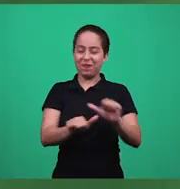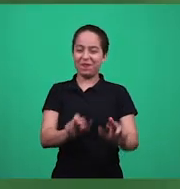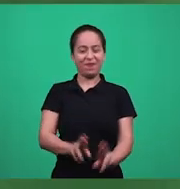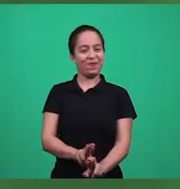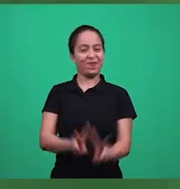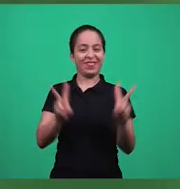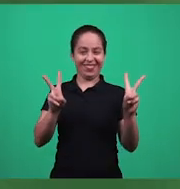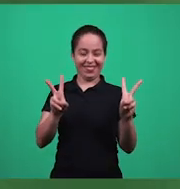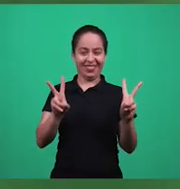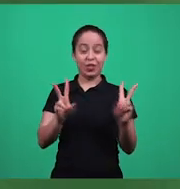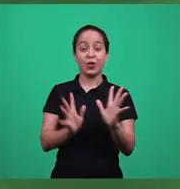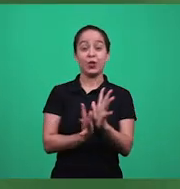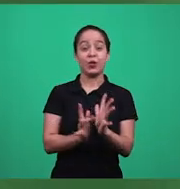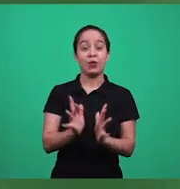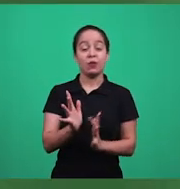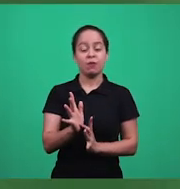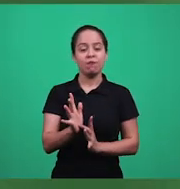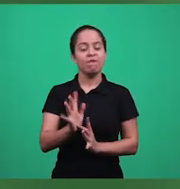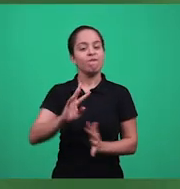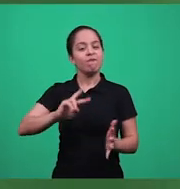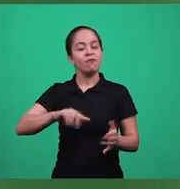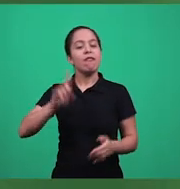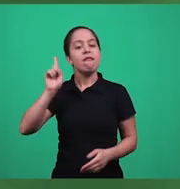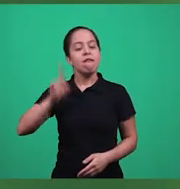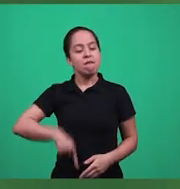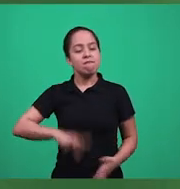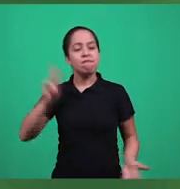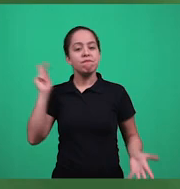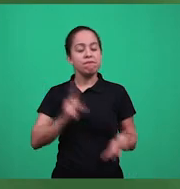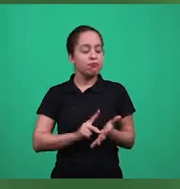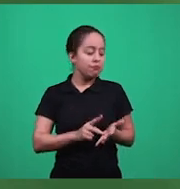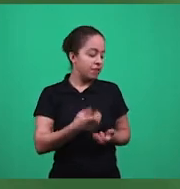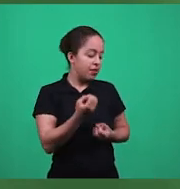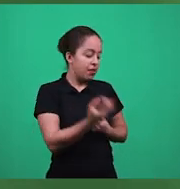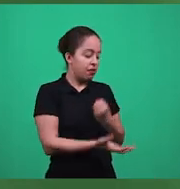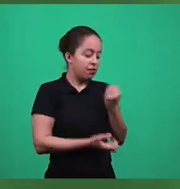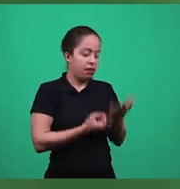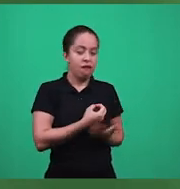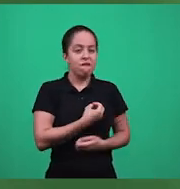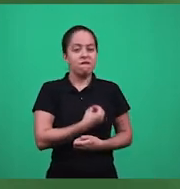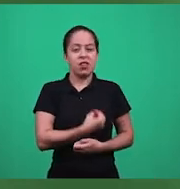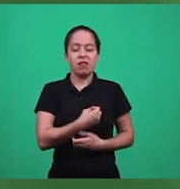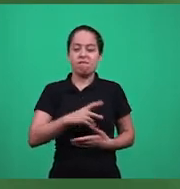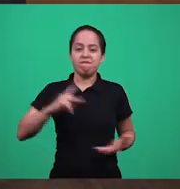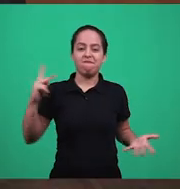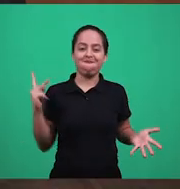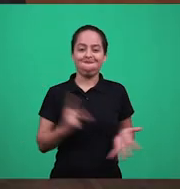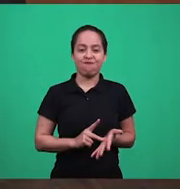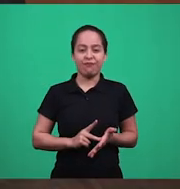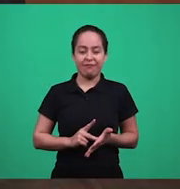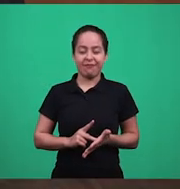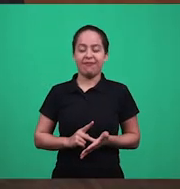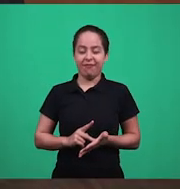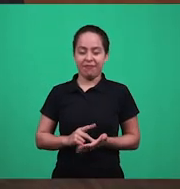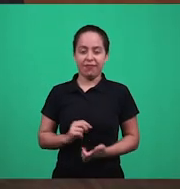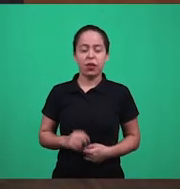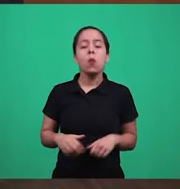Jesus é o doador universal de vida. Qual